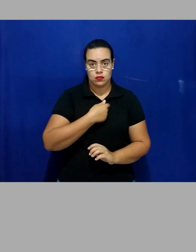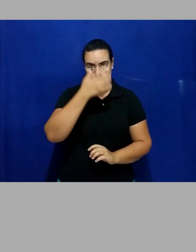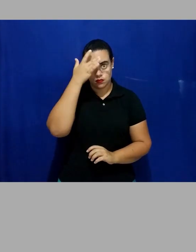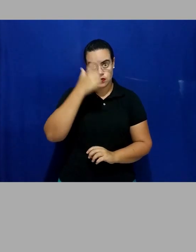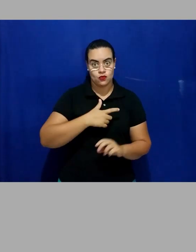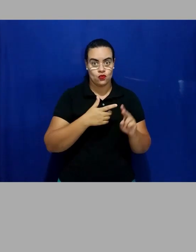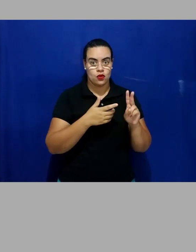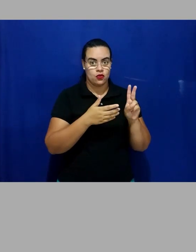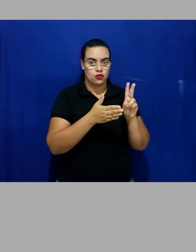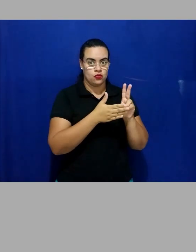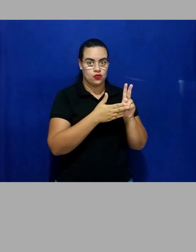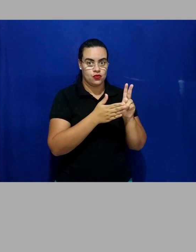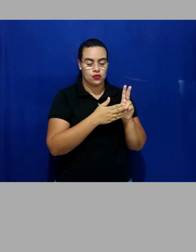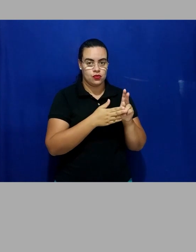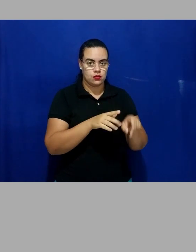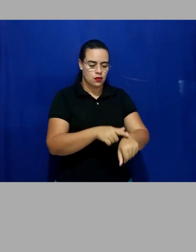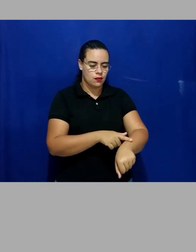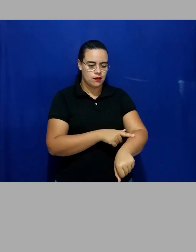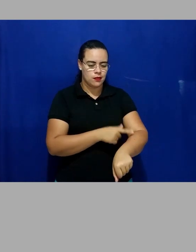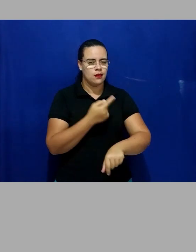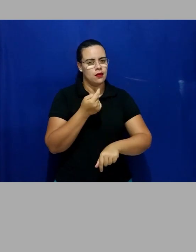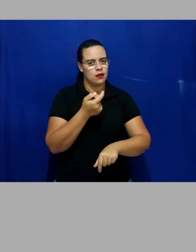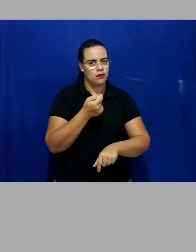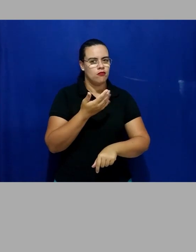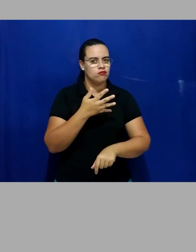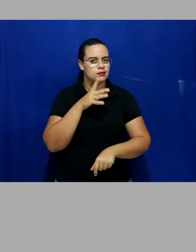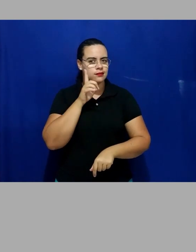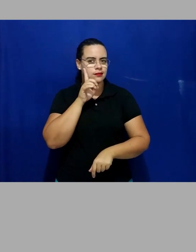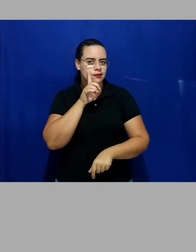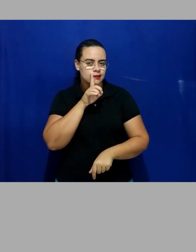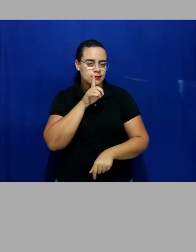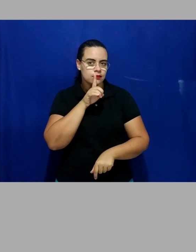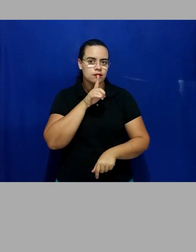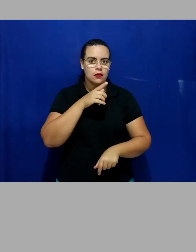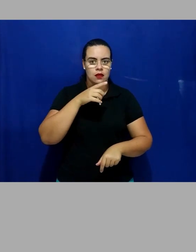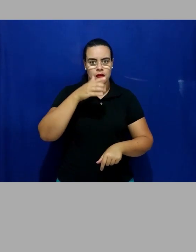Eu sou uma pessoa indígena, tenho a pele um pouco retinta, acobreada,